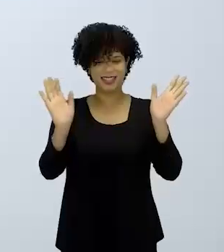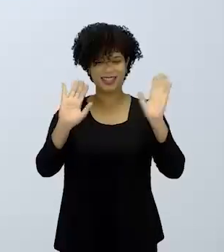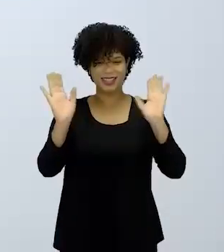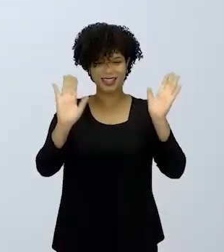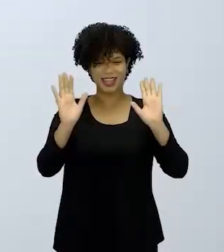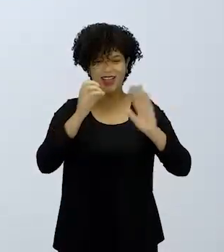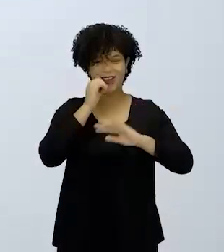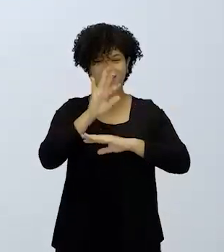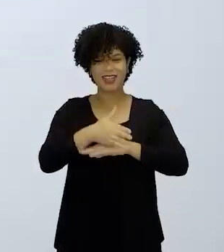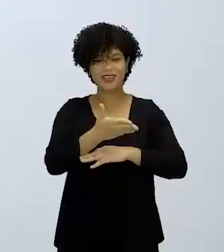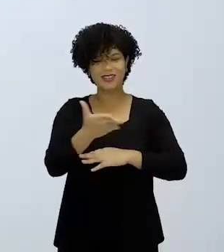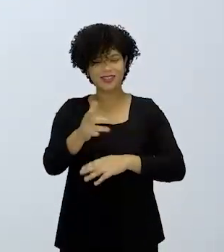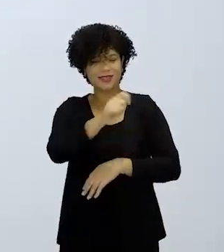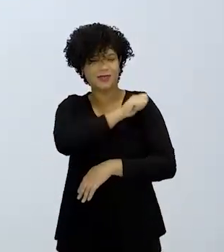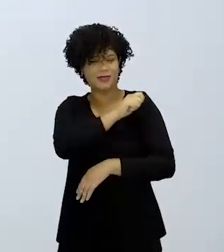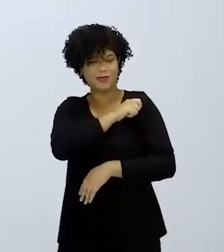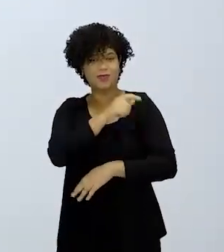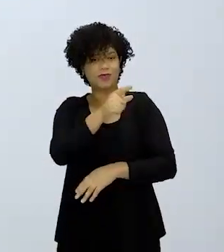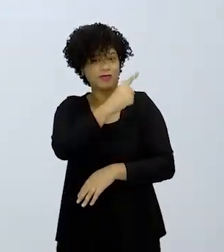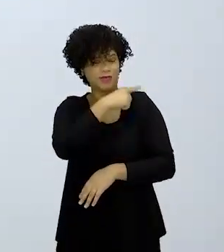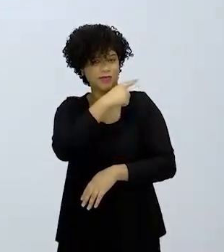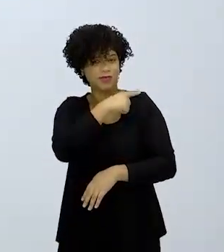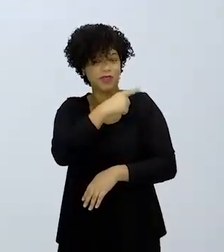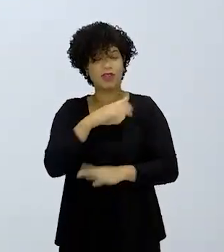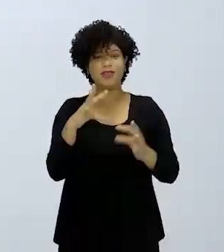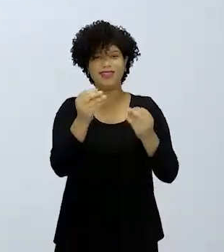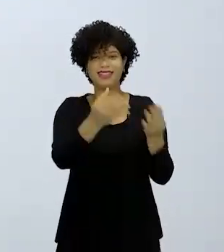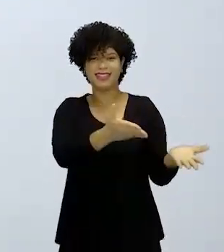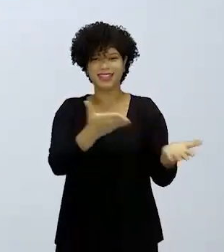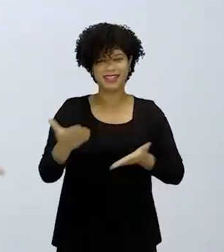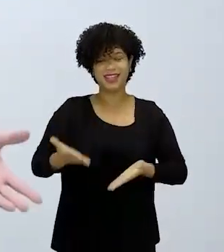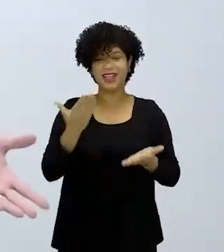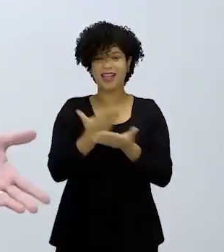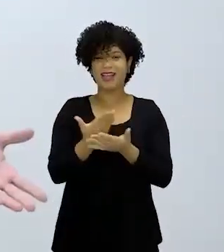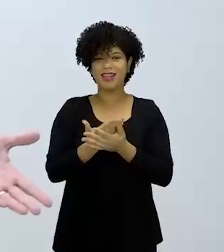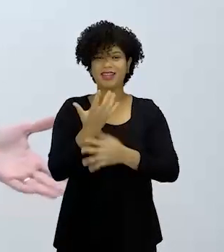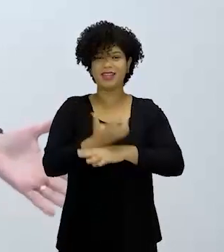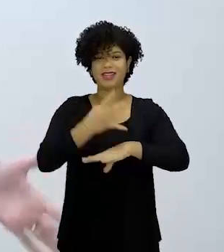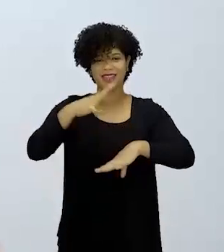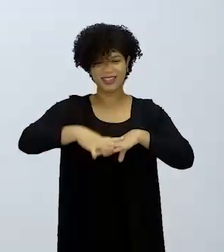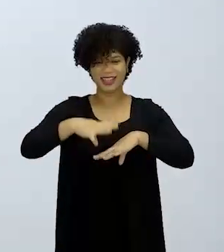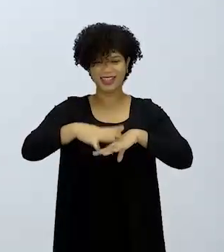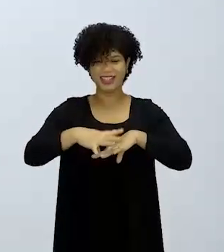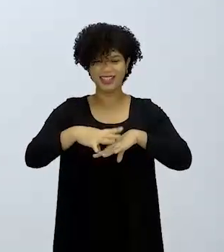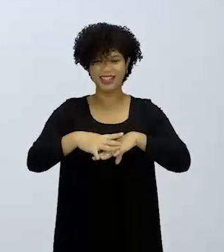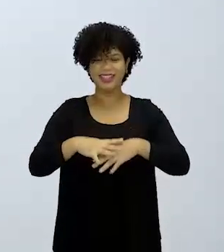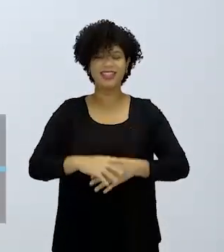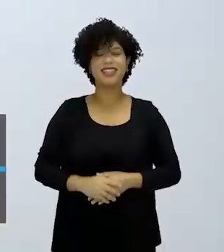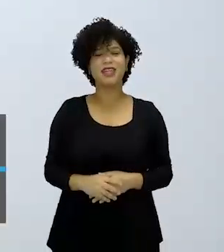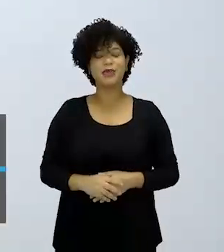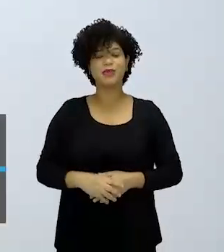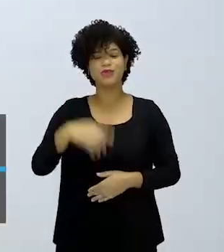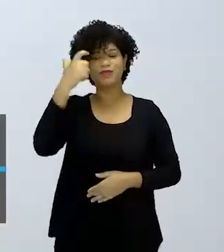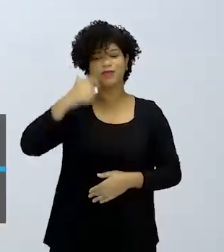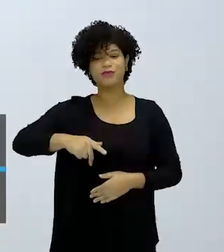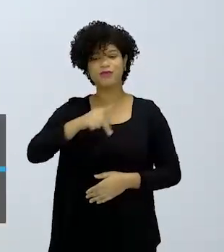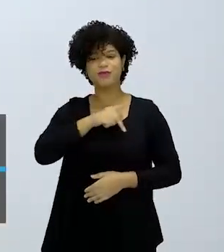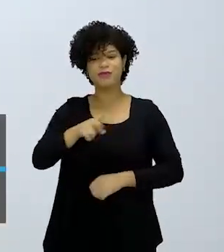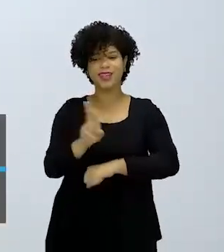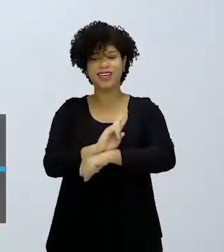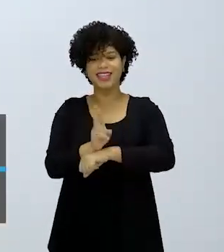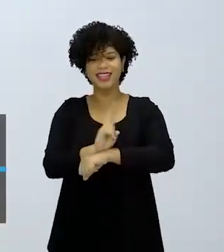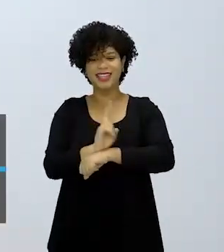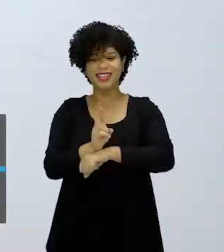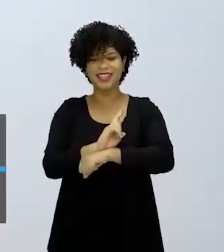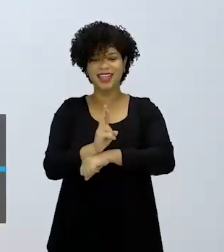Olá, boa tarde, alunos da primeira série do ensino médio. Sejam todos bem-vindos a mais uma aula de matemática. Eu sou a professora Roberta